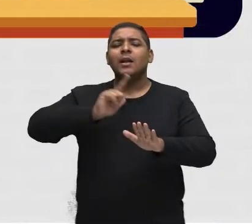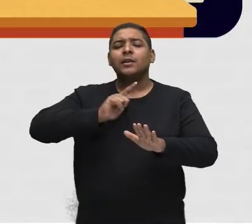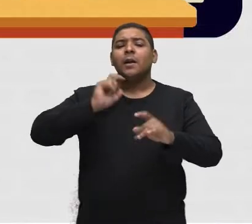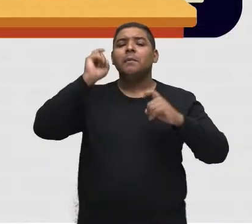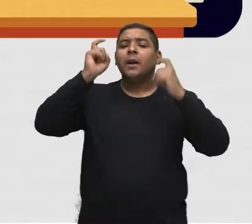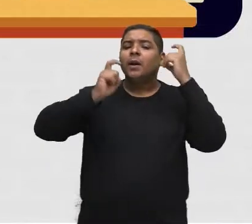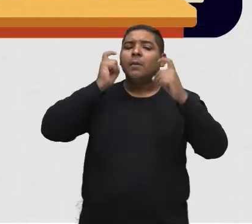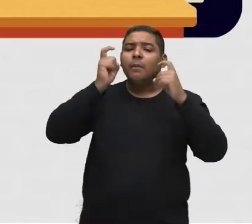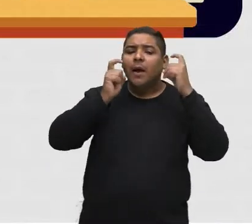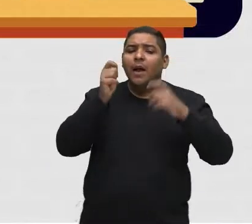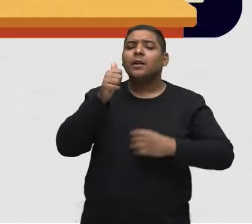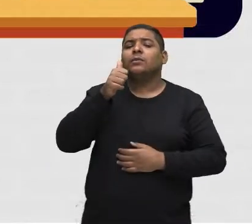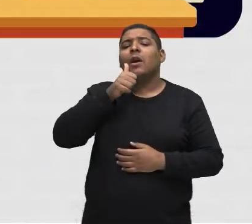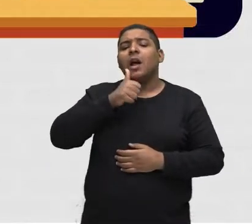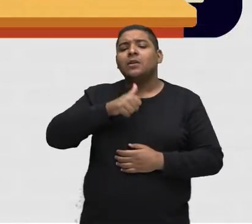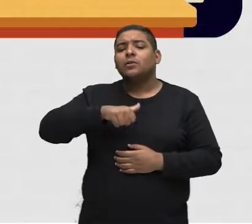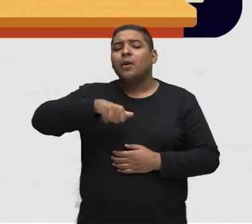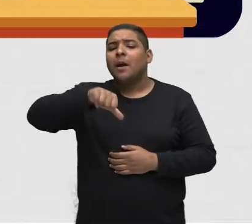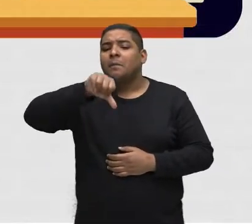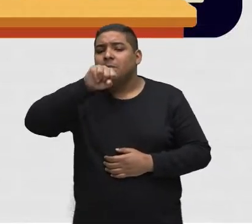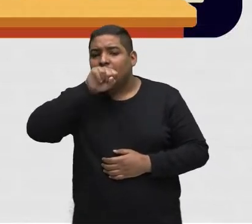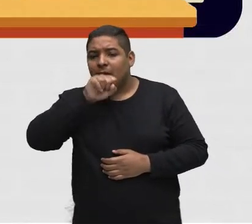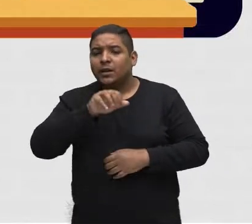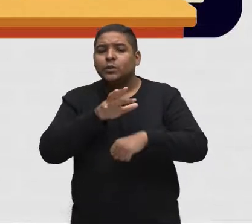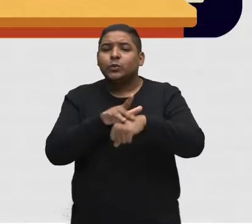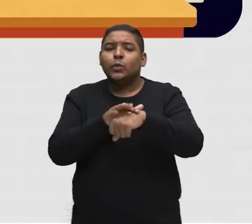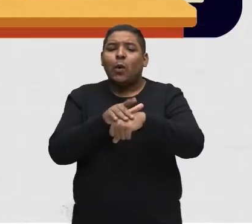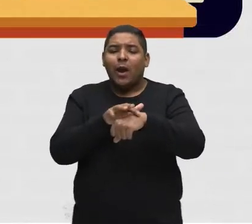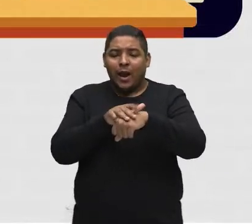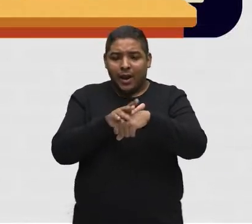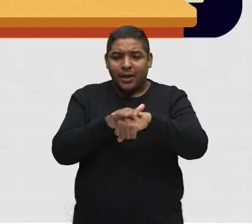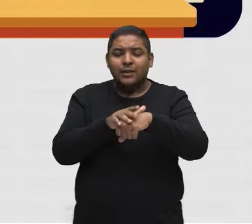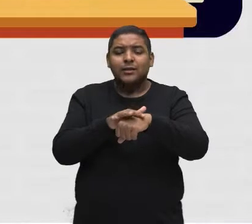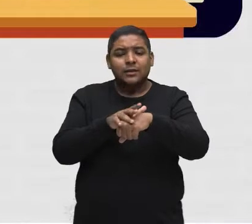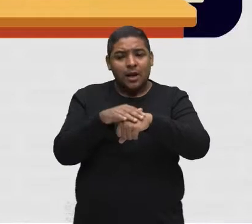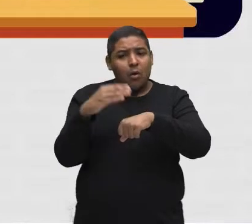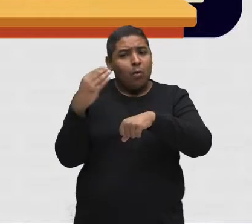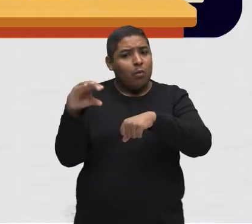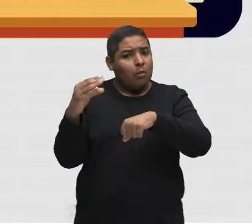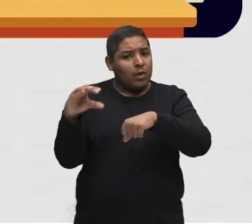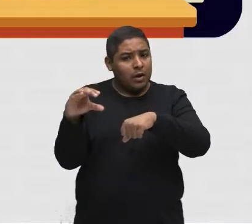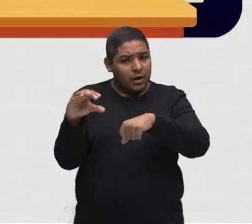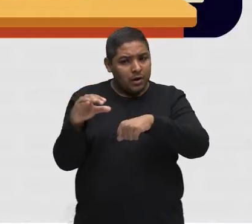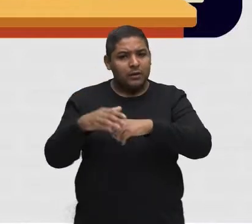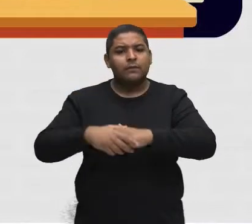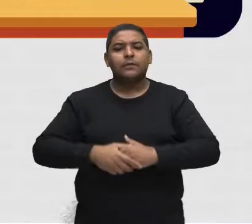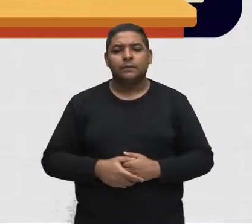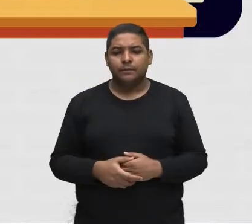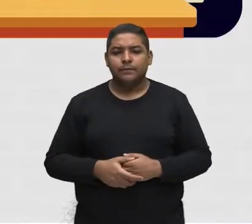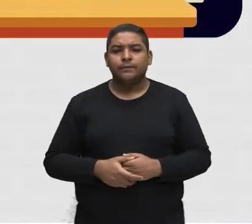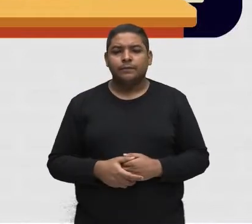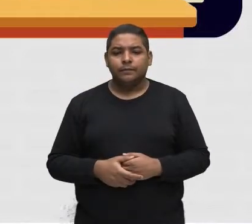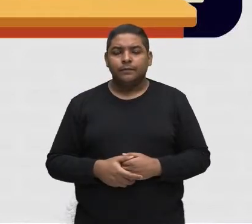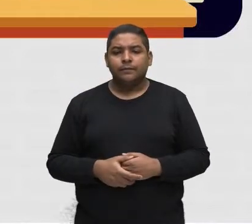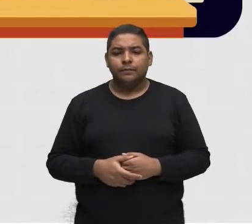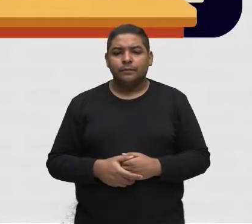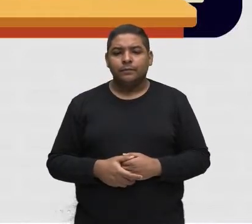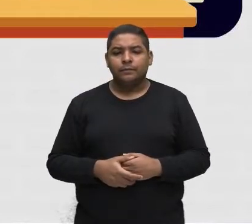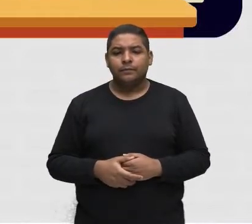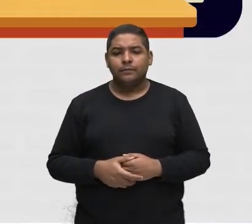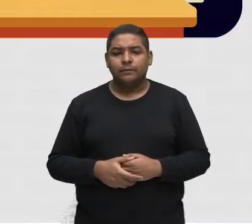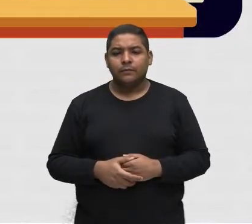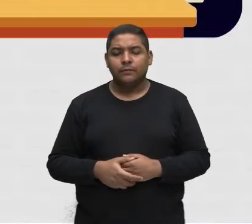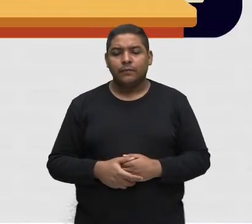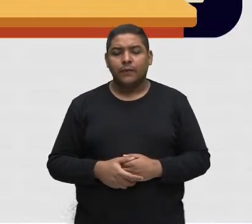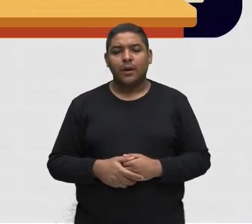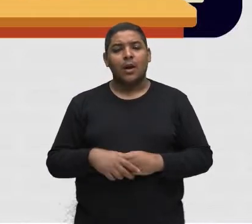estava preocupado com o estado de saúde da sua mãe. Ela estava doente e era uma doença grave, né? E